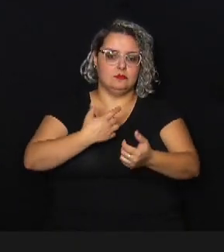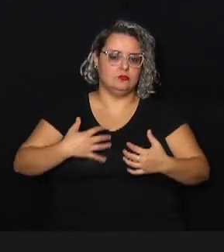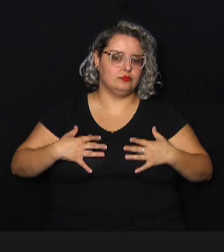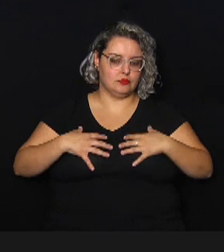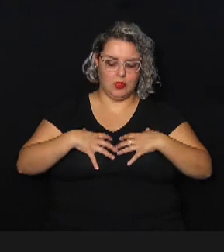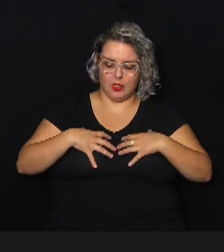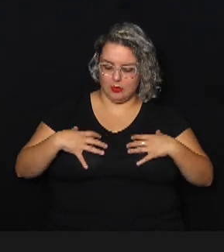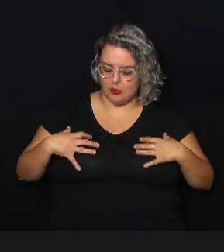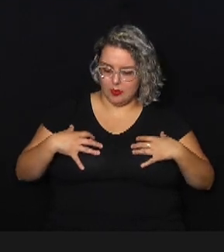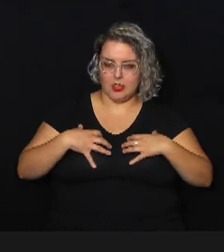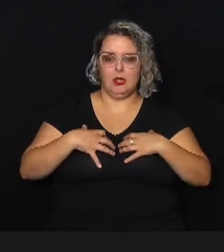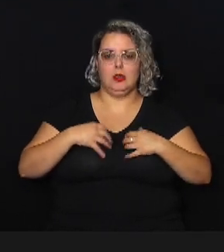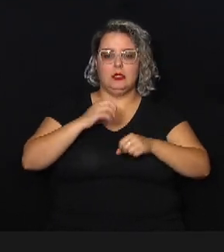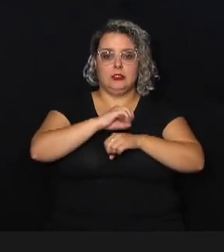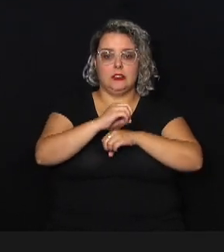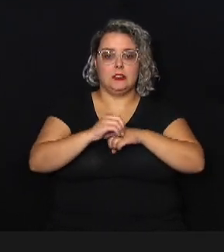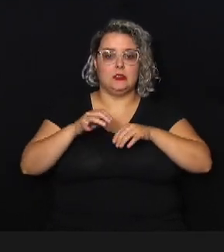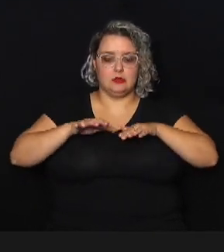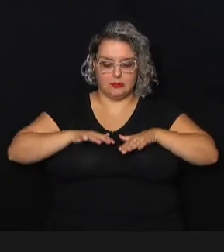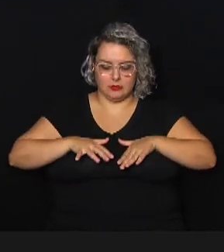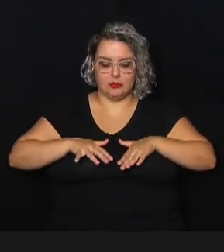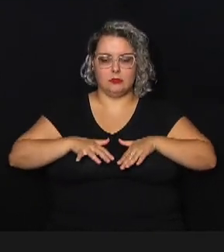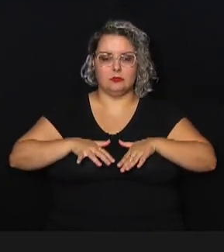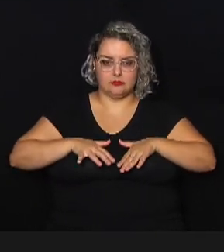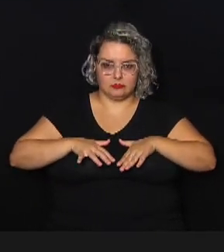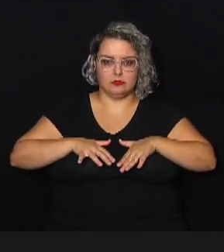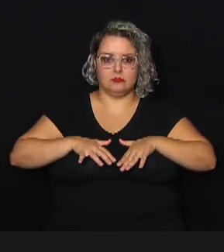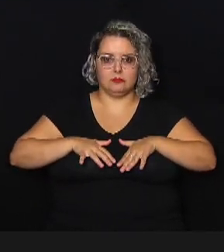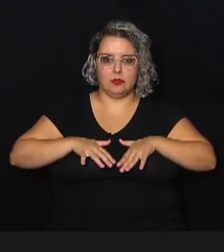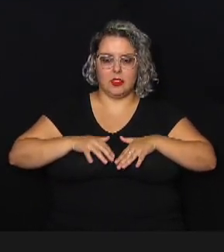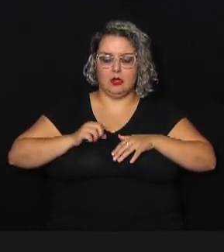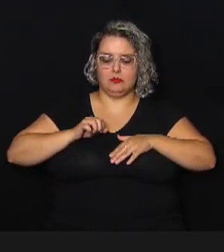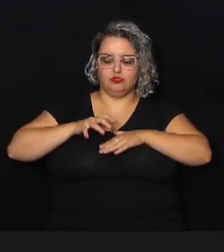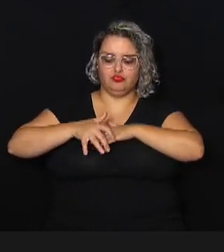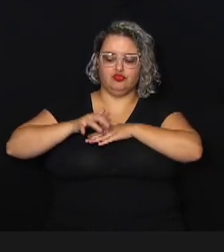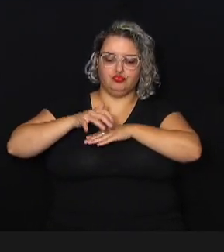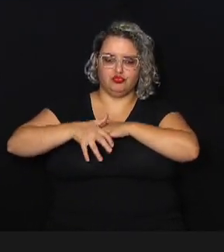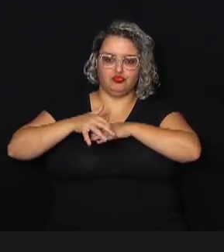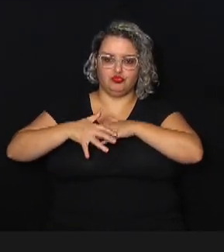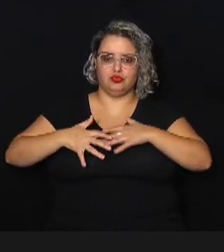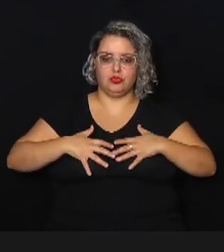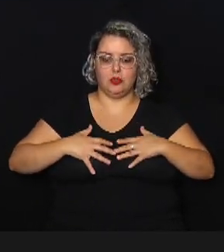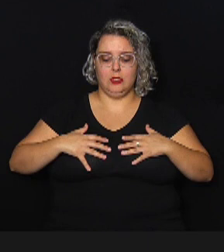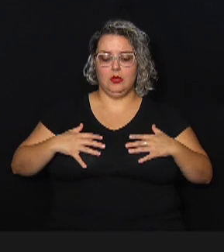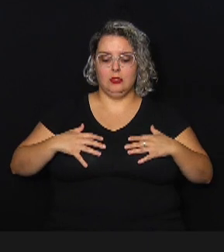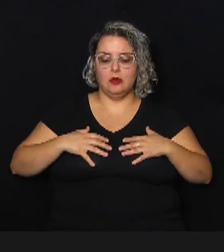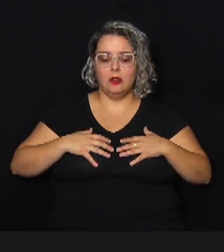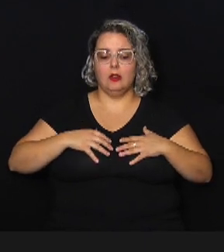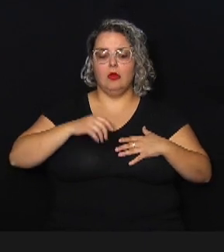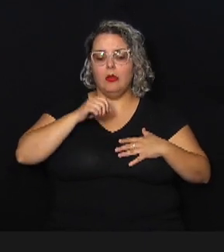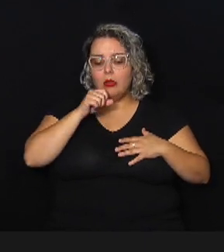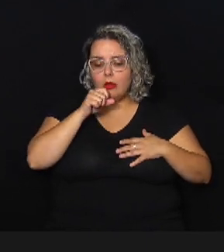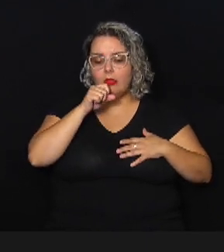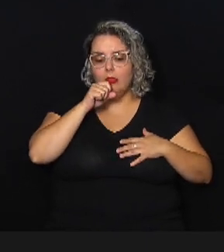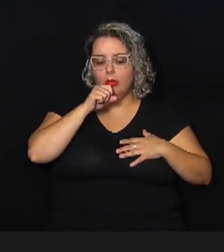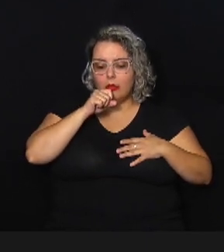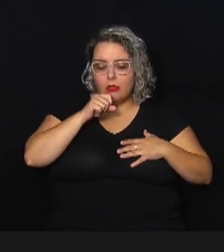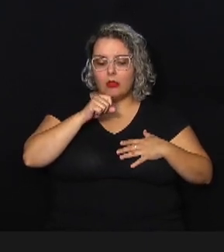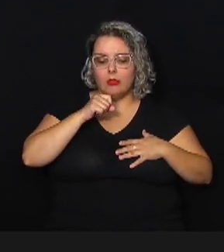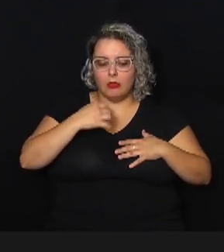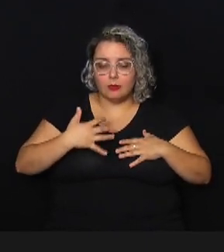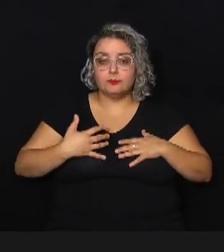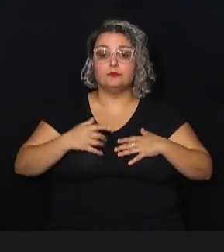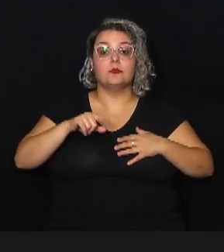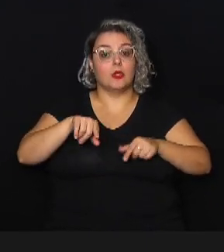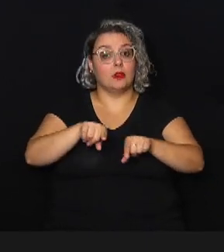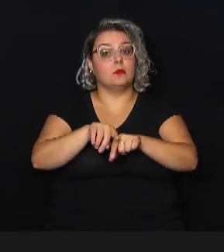mesmo das células doentes lá no pulmão, então gerando inflamação nesses pulmões, tá? E até por conta de infecção,